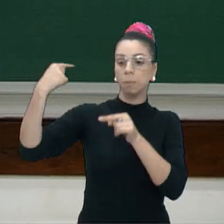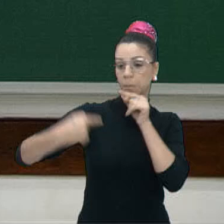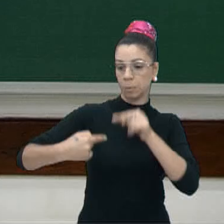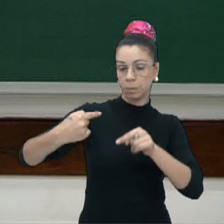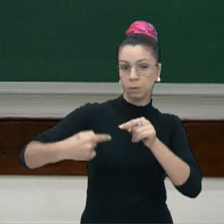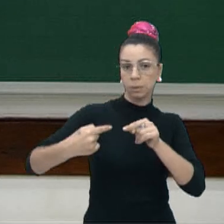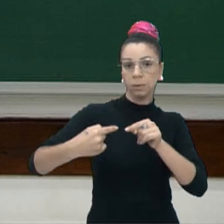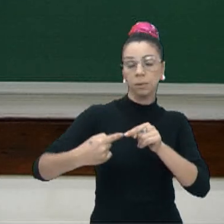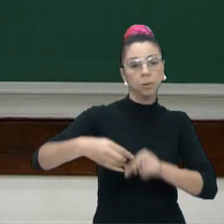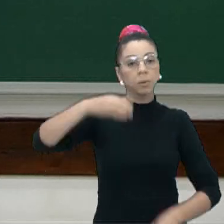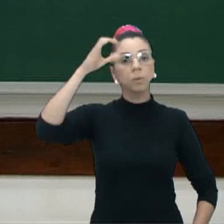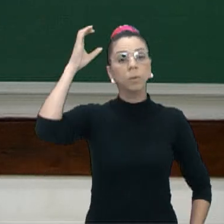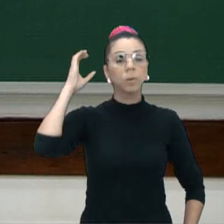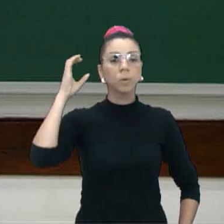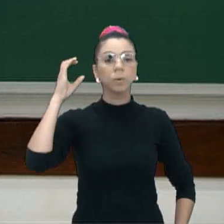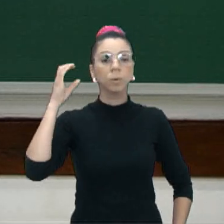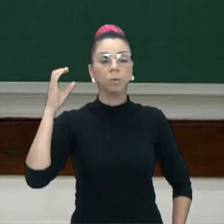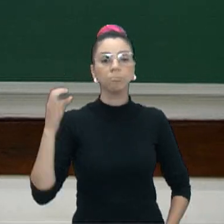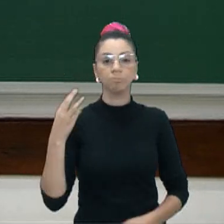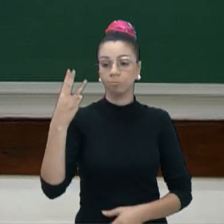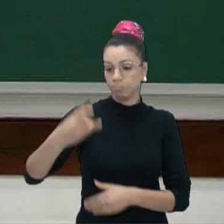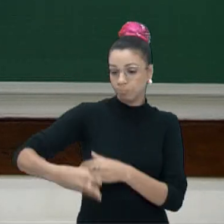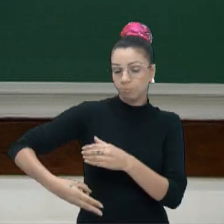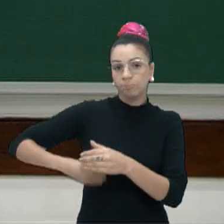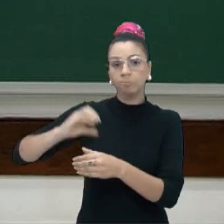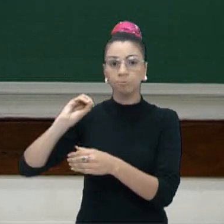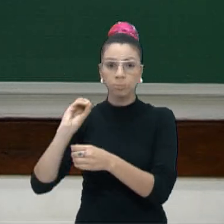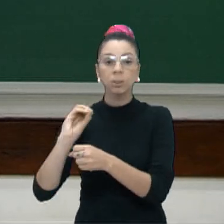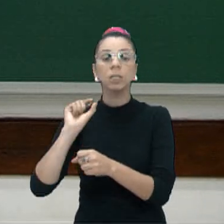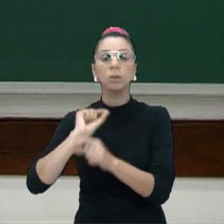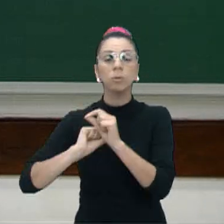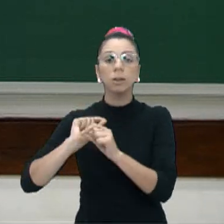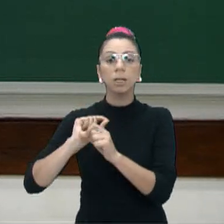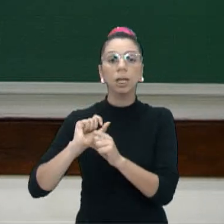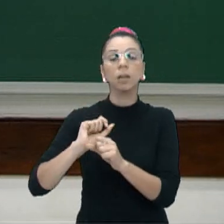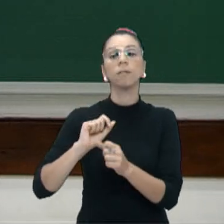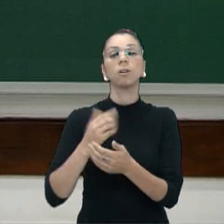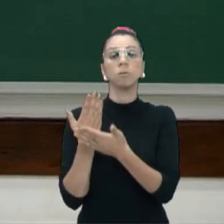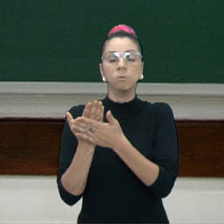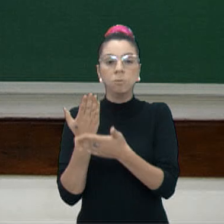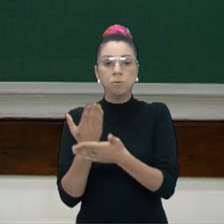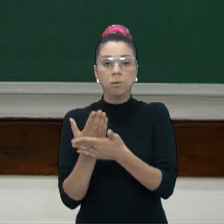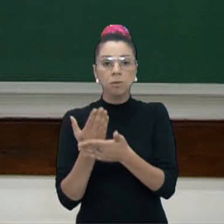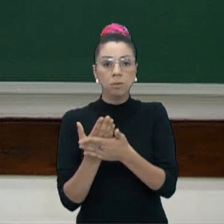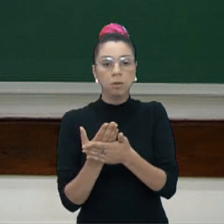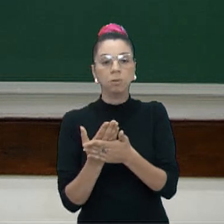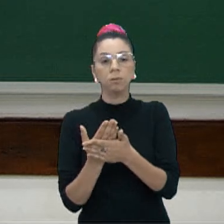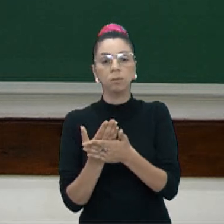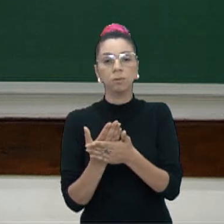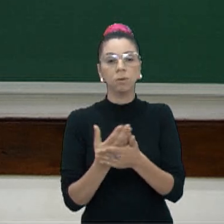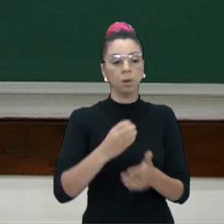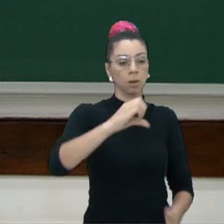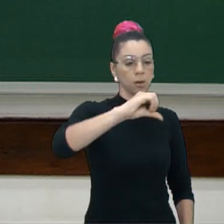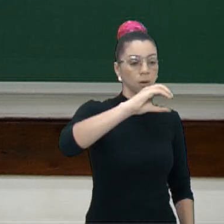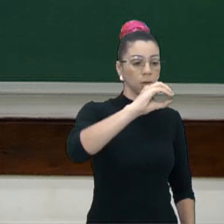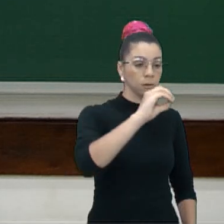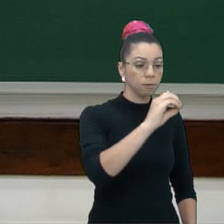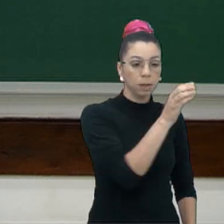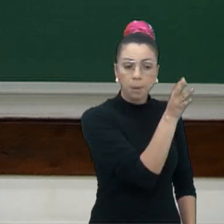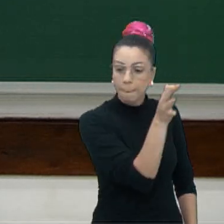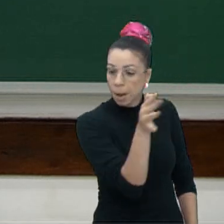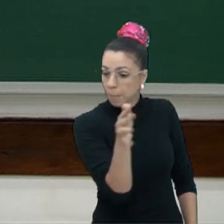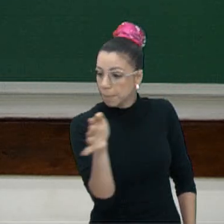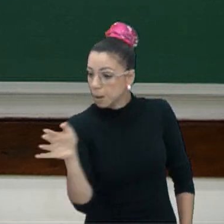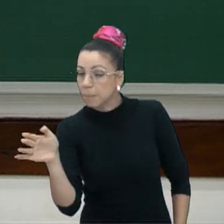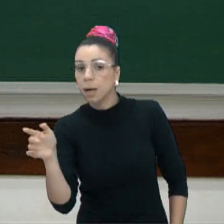Chomsky, principalmente nos últimos 30 anos ali, dos anos 90 para cá, tem se destacado bastante na sua atuação